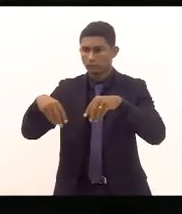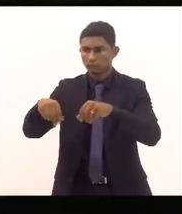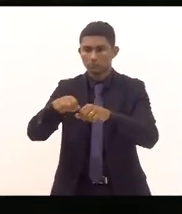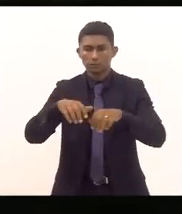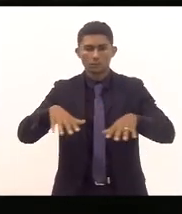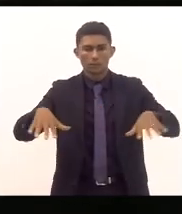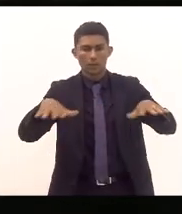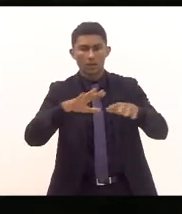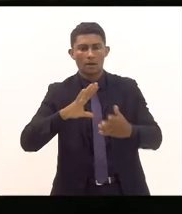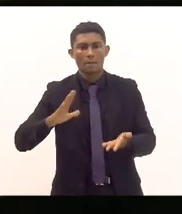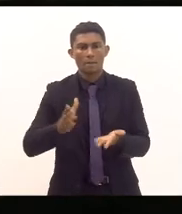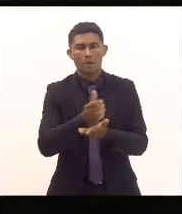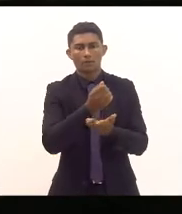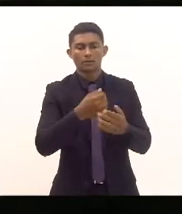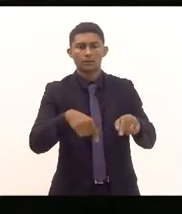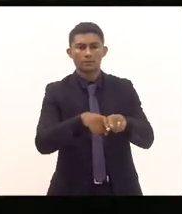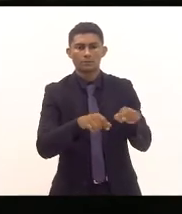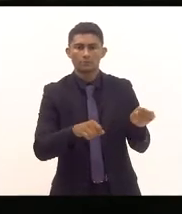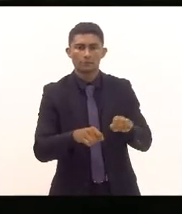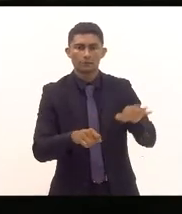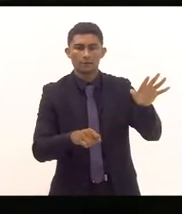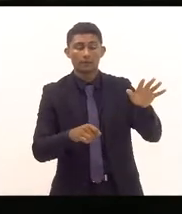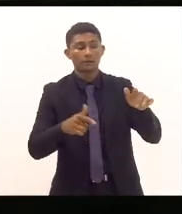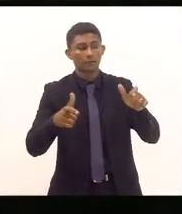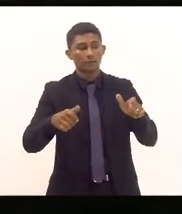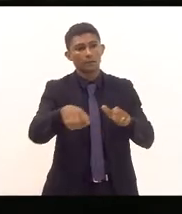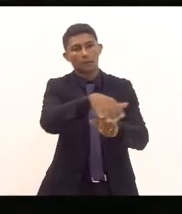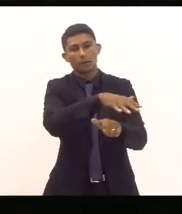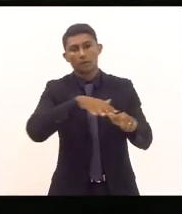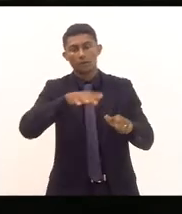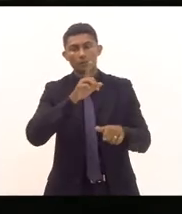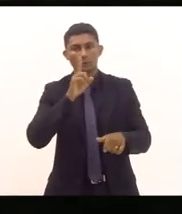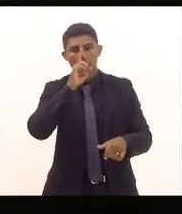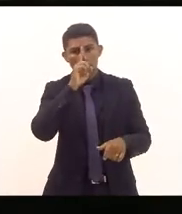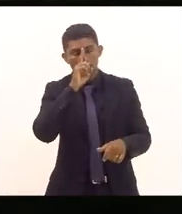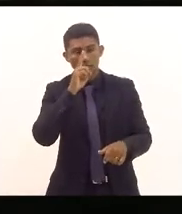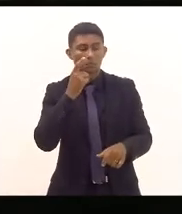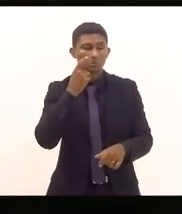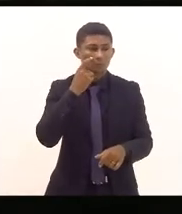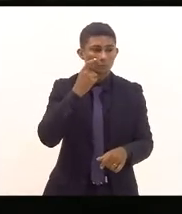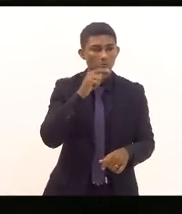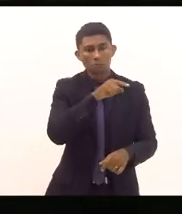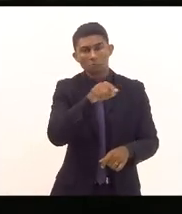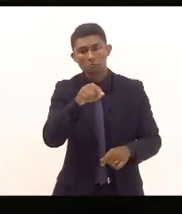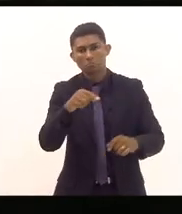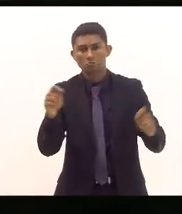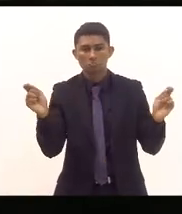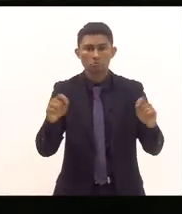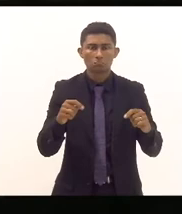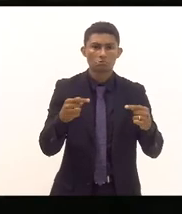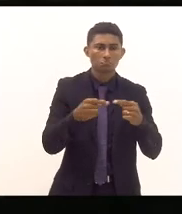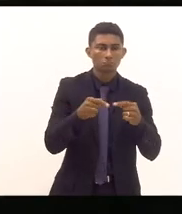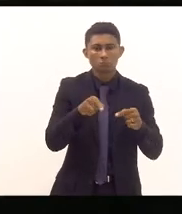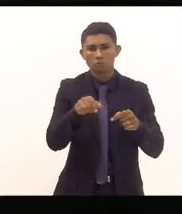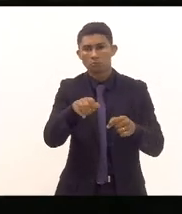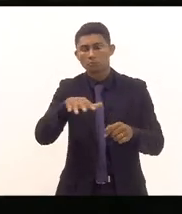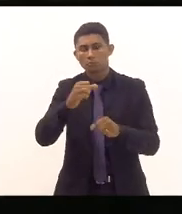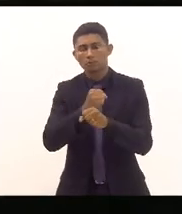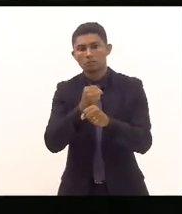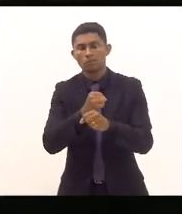Periferia e de favelas e áreas de risco com a possibilidade de vistoria de apuração de área construída